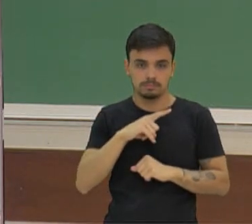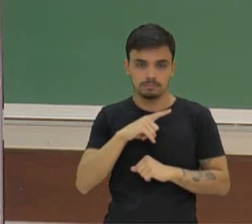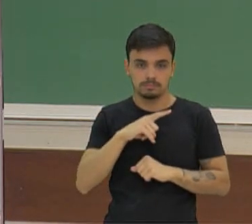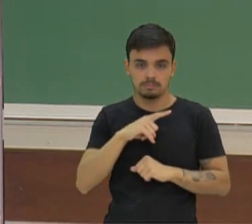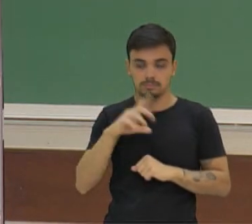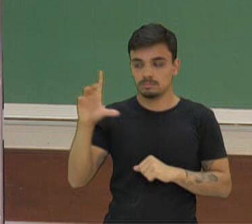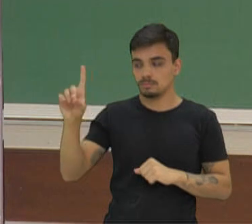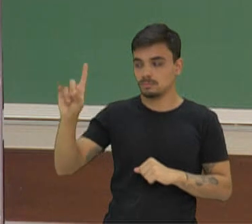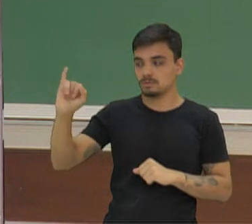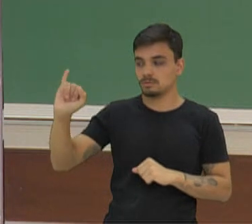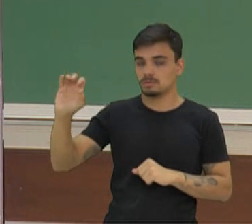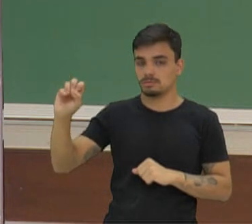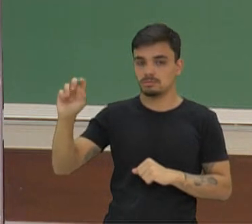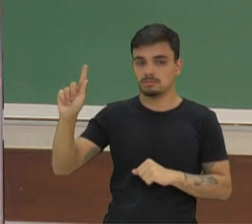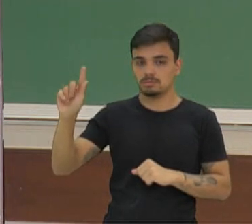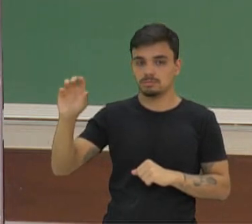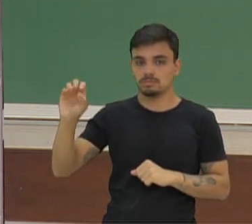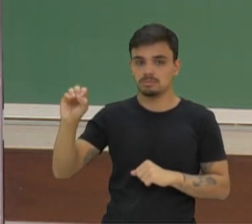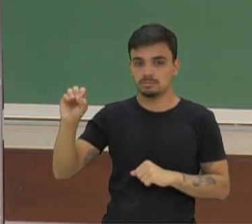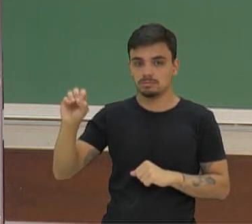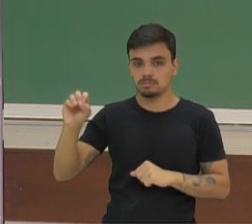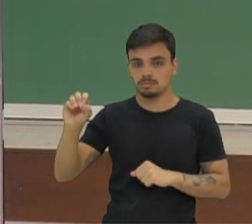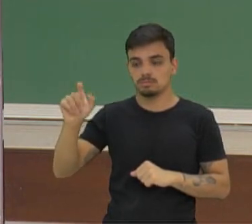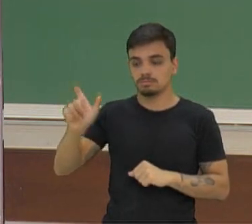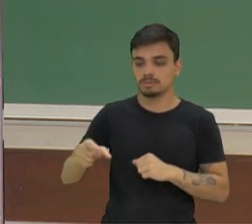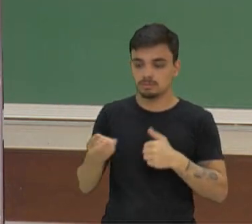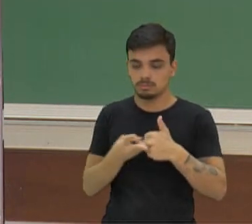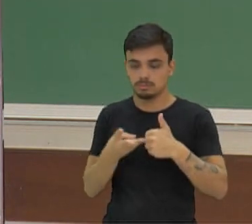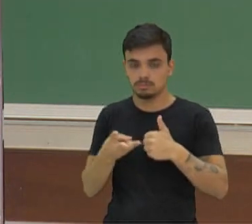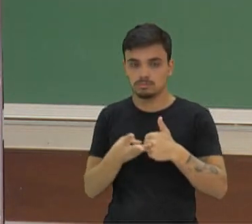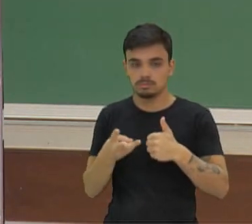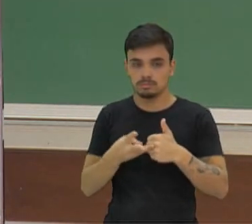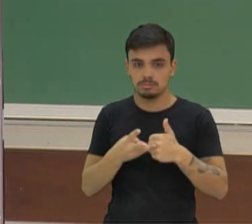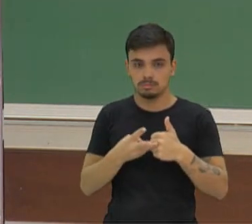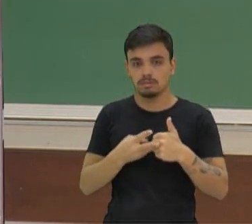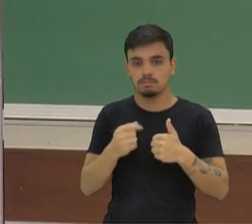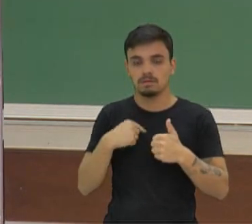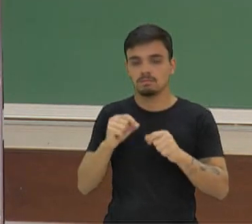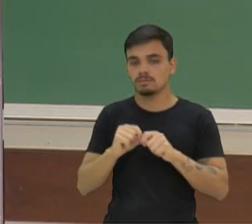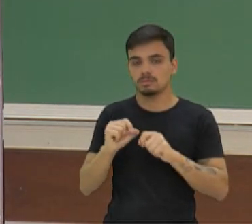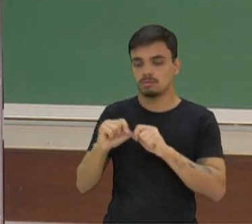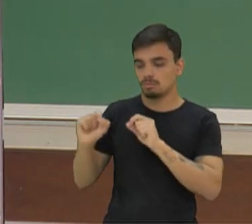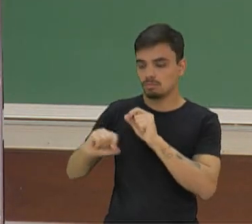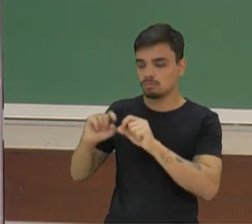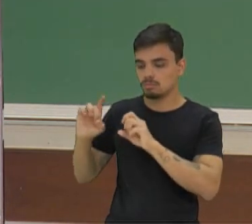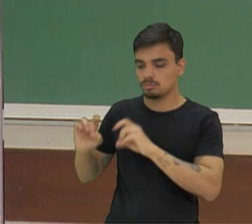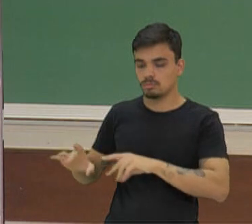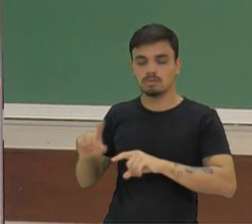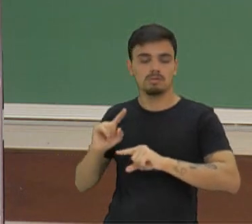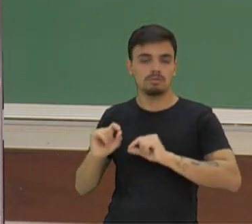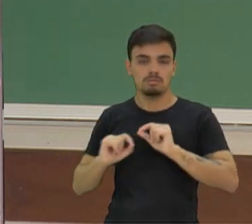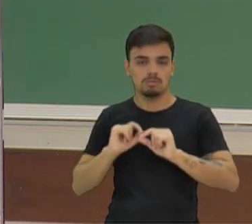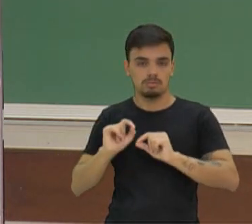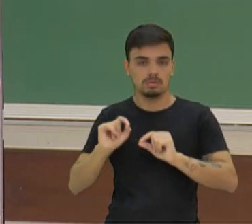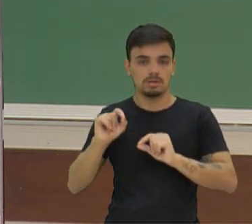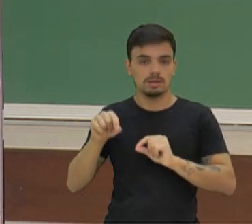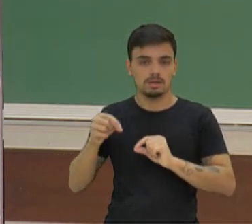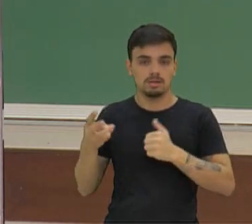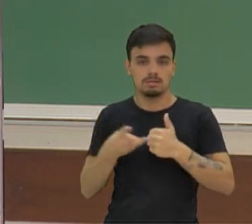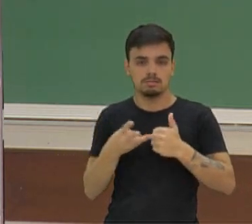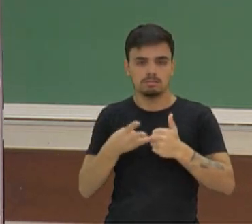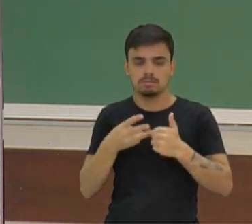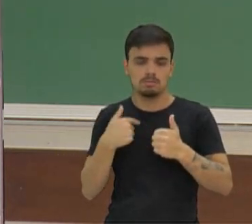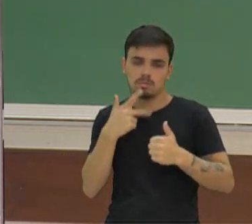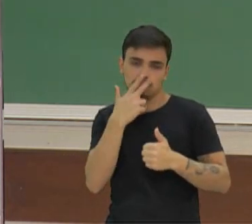regente Diogo Antônio Feijó, que vai renunciar exatamente porque ele, o regente, não se